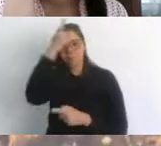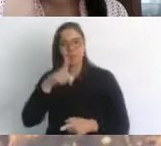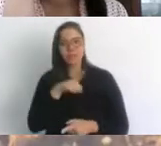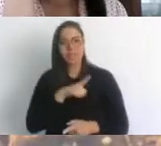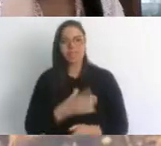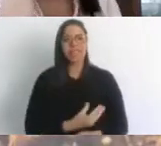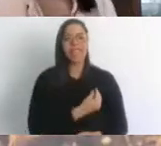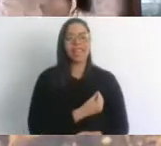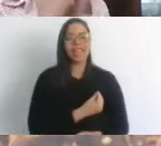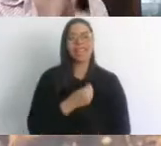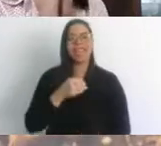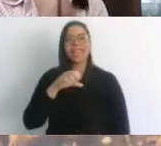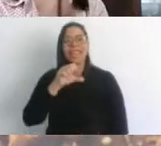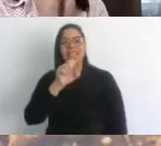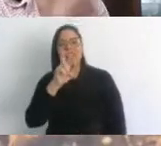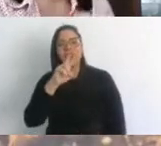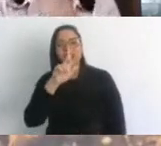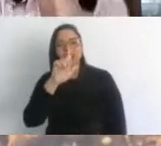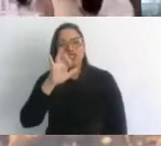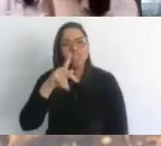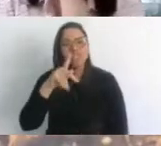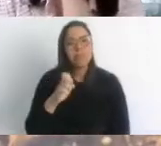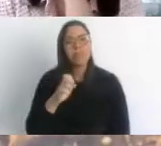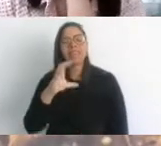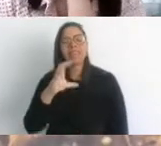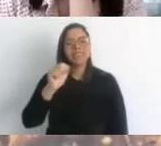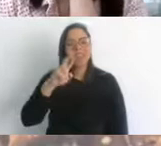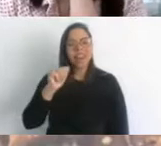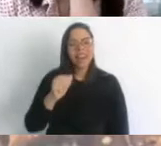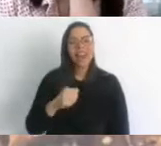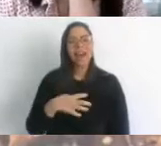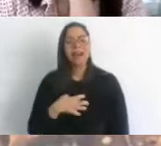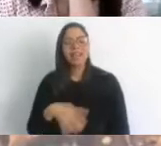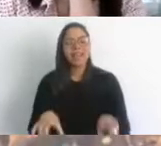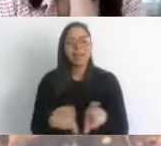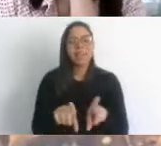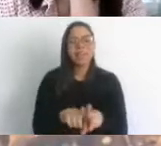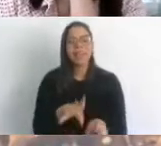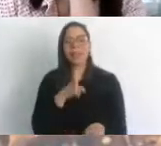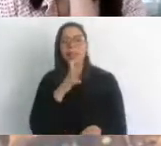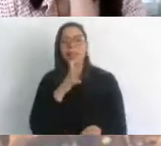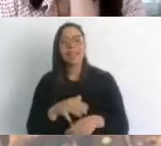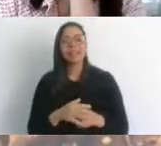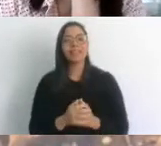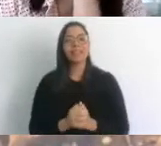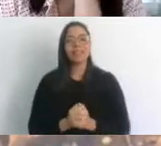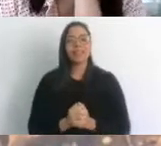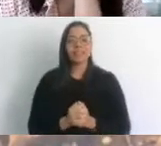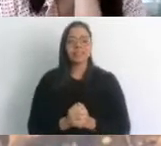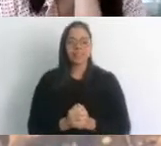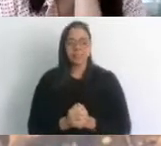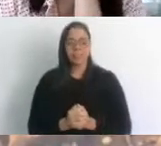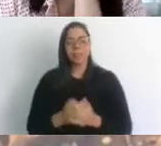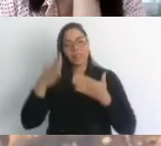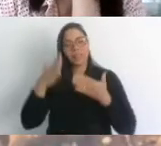Serginho que legal tiara sul da Bahia conheço bom